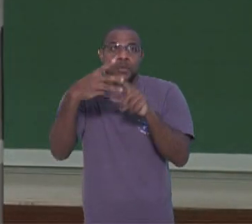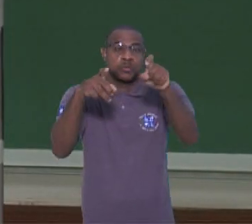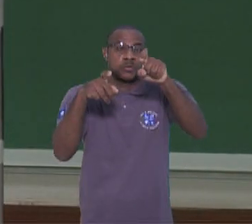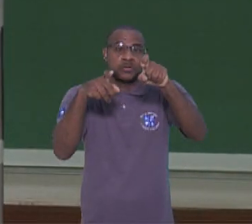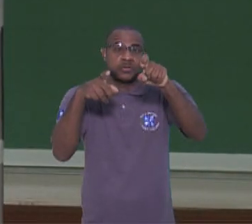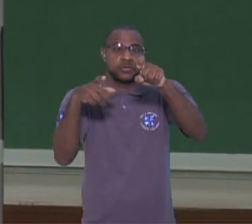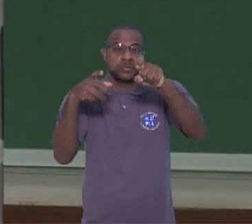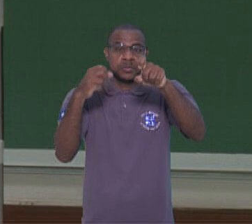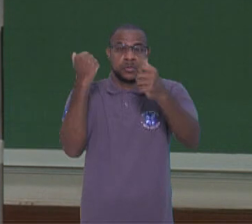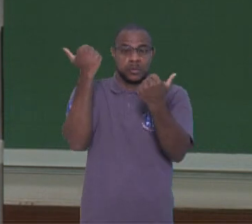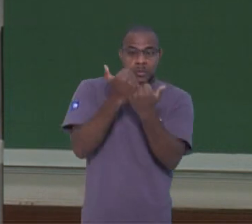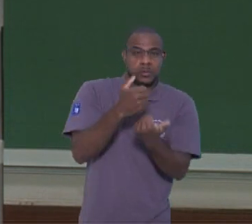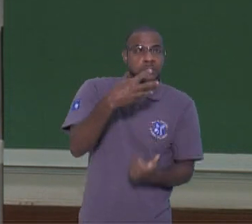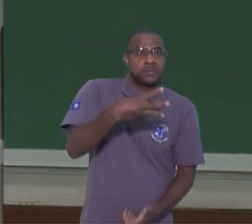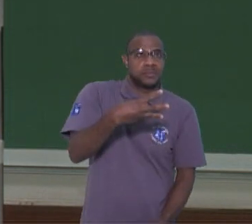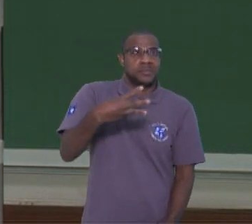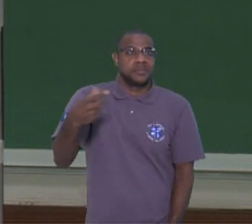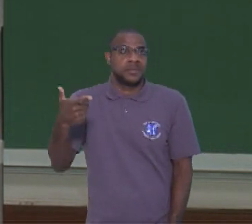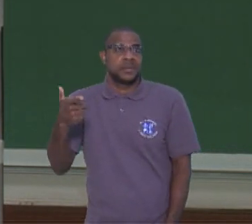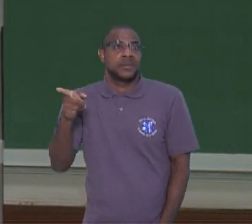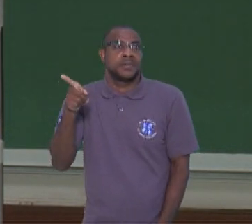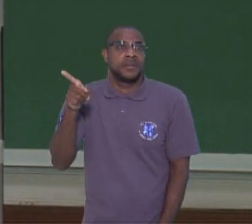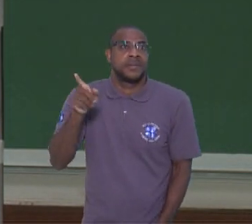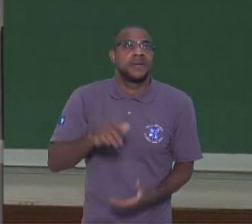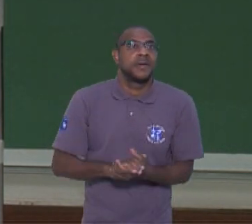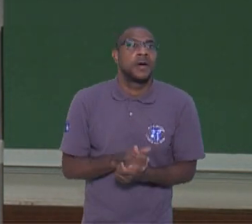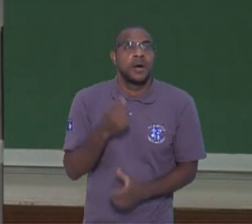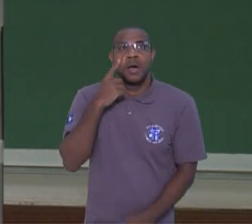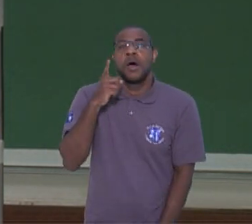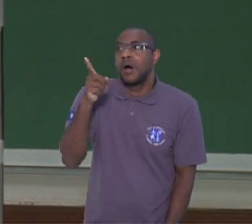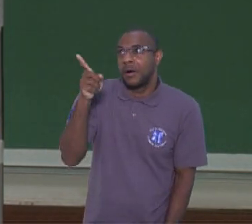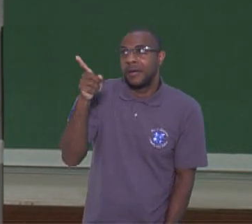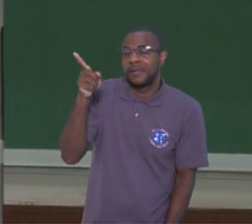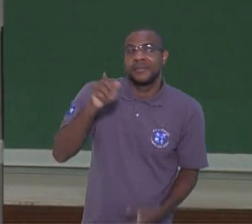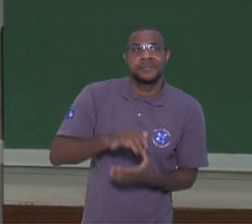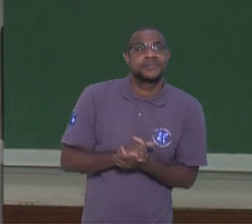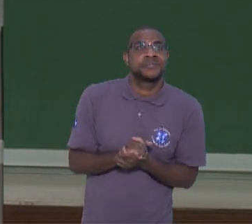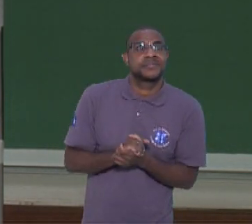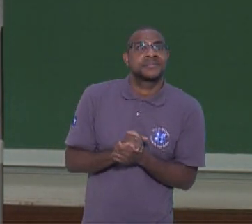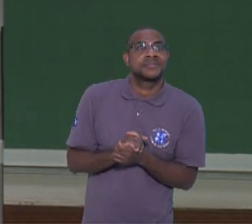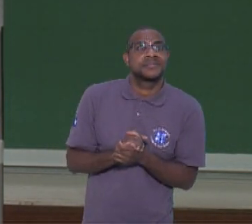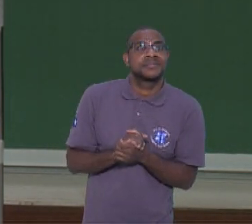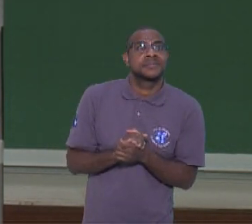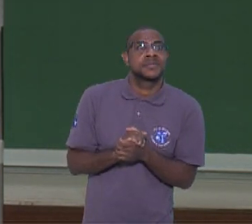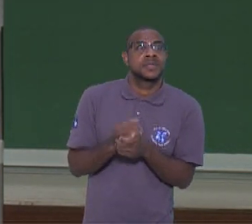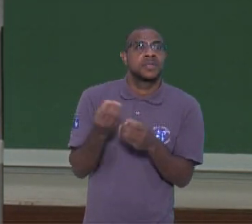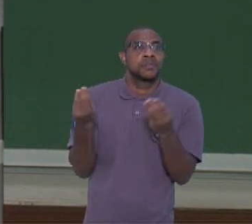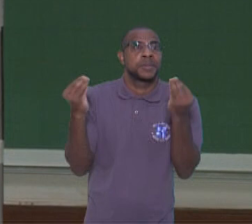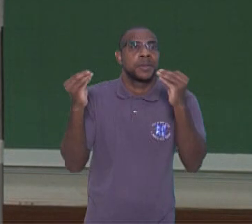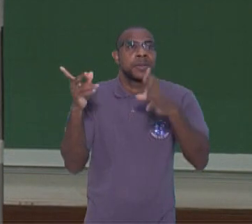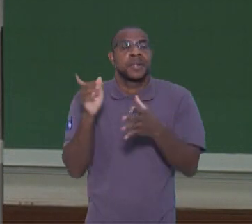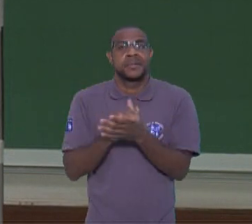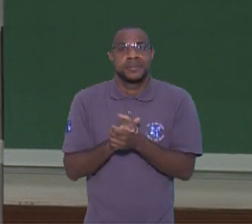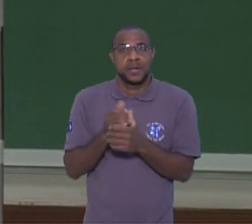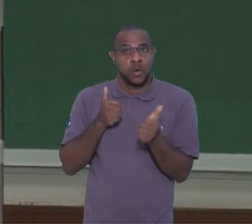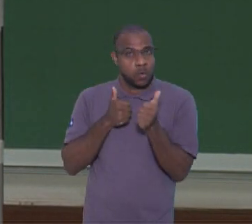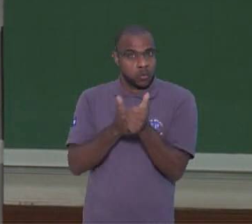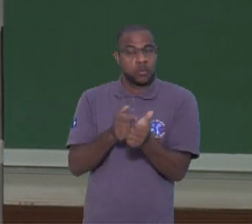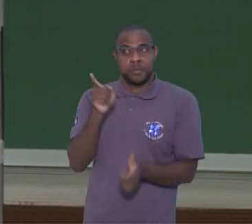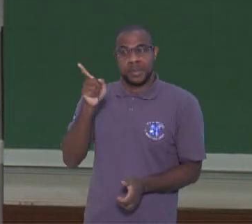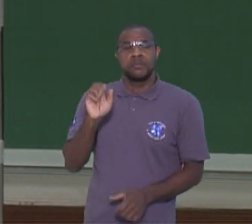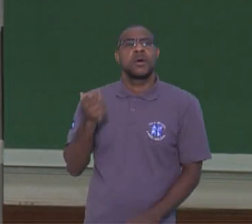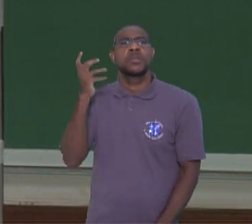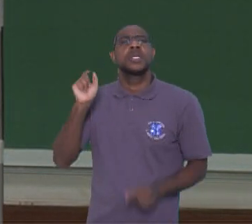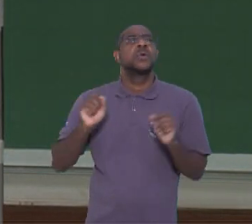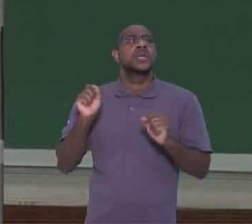Interessante. 3 ao quadrado, 9, menos 6 vezes 3, menos 18, mais 8 igual a 0. O que, que vai